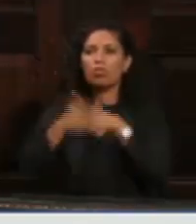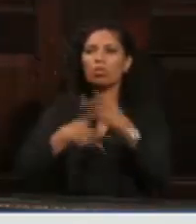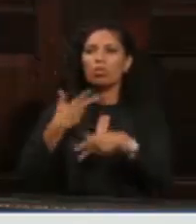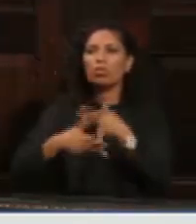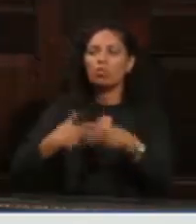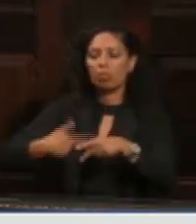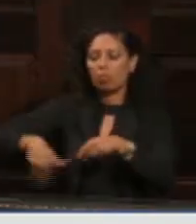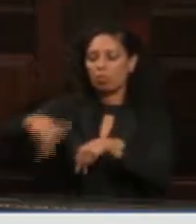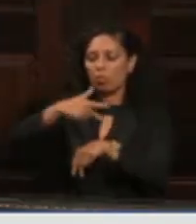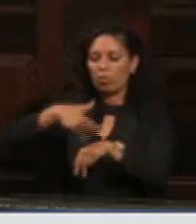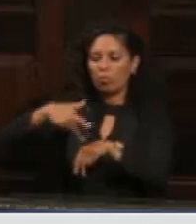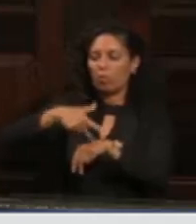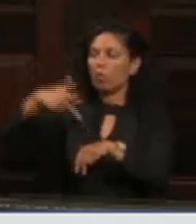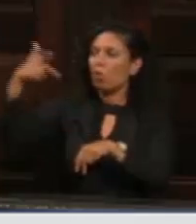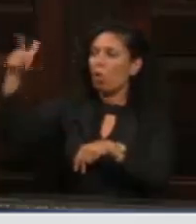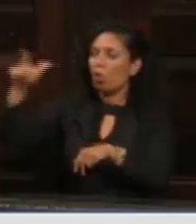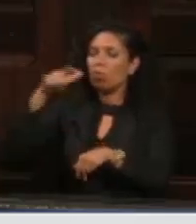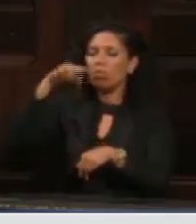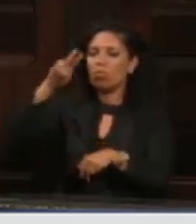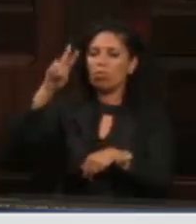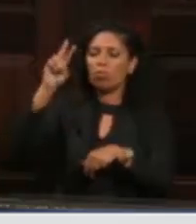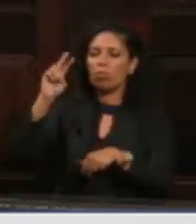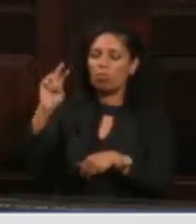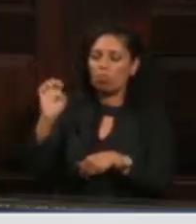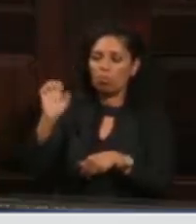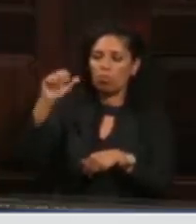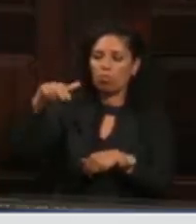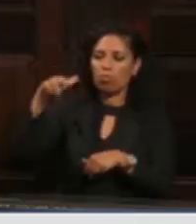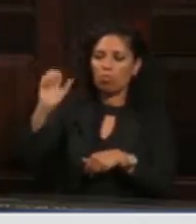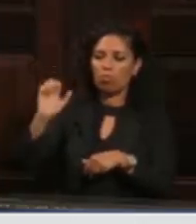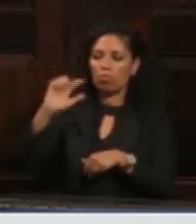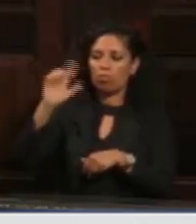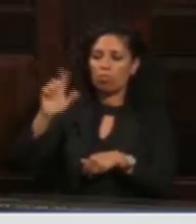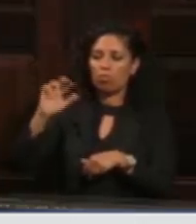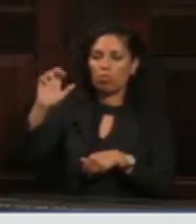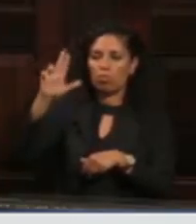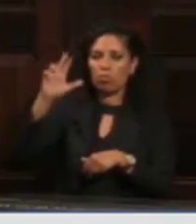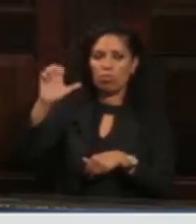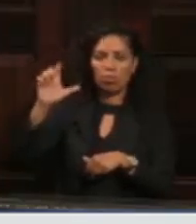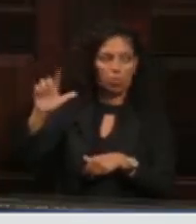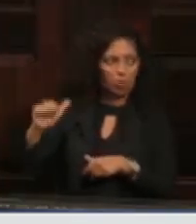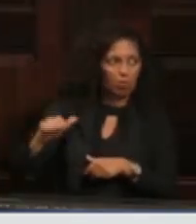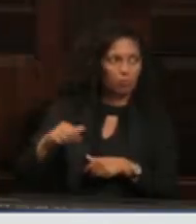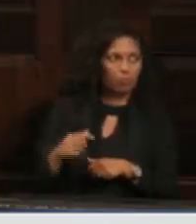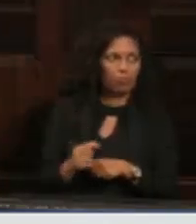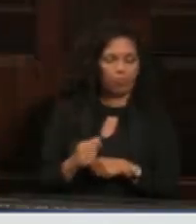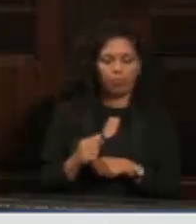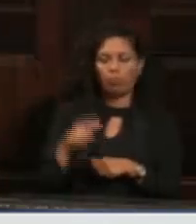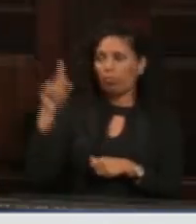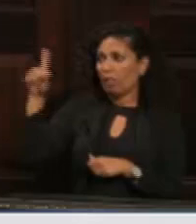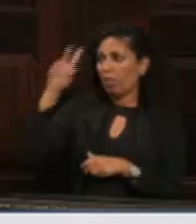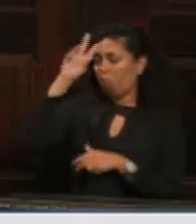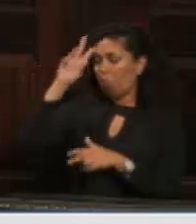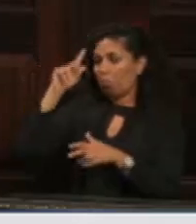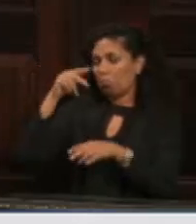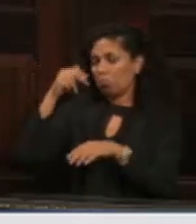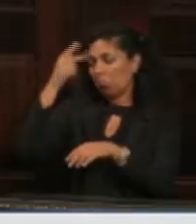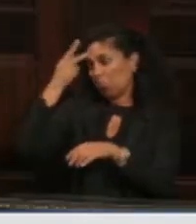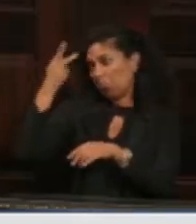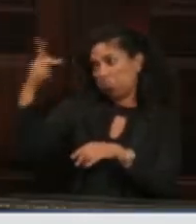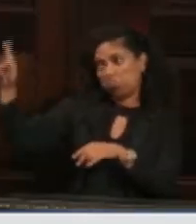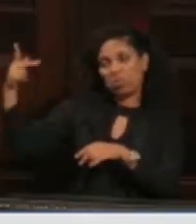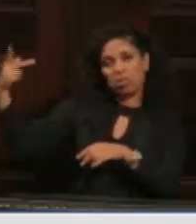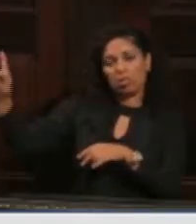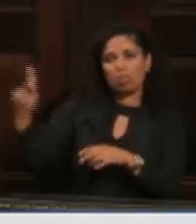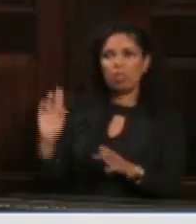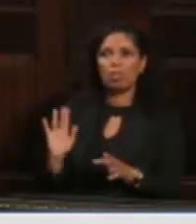se é um tirano, enfim, essa é a avaliação que o povo venezuelano deve fazer, né? No uso de sua autonomia, de sua cidadania, de sua